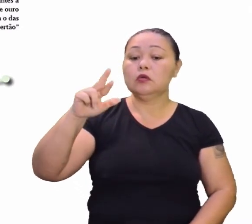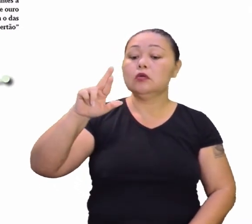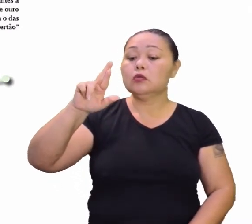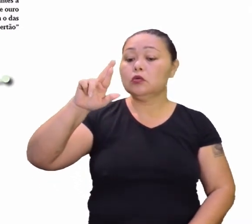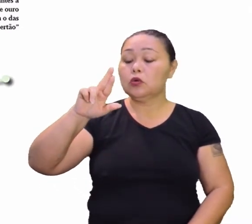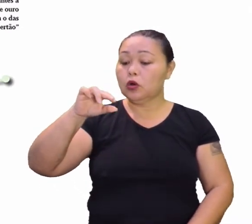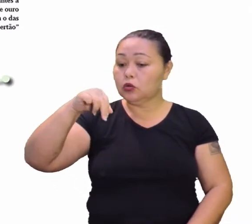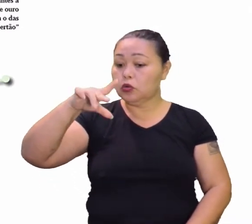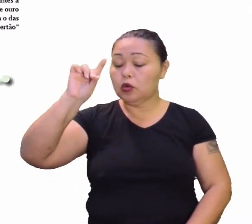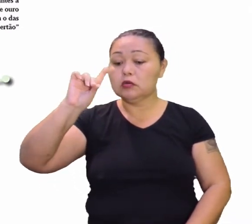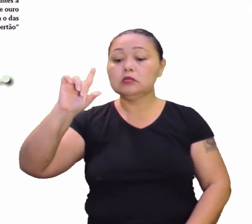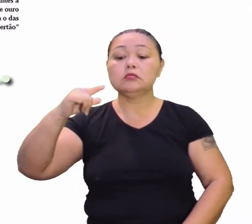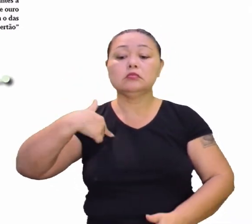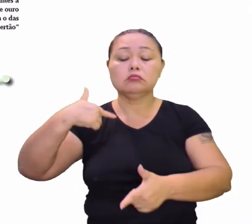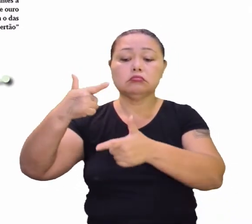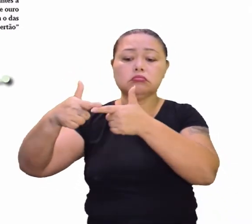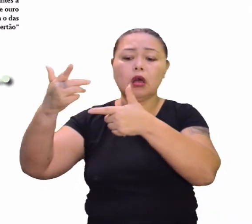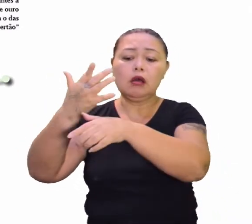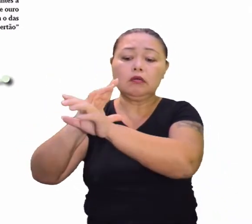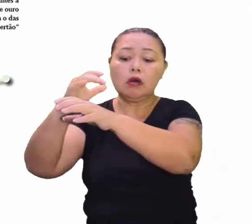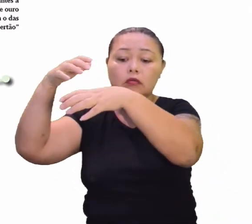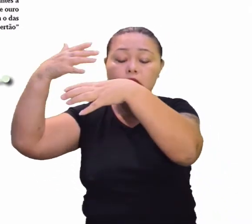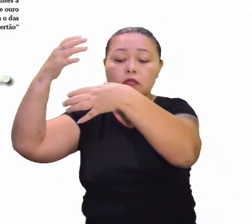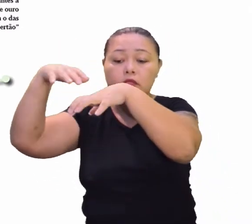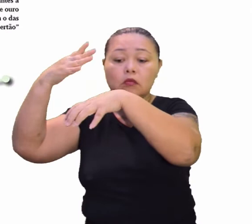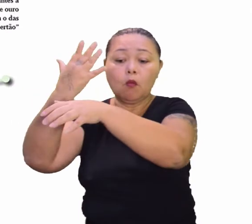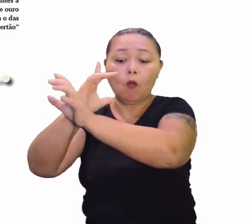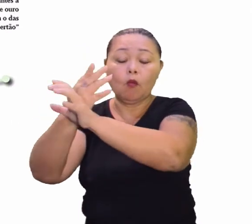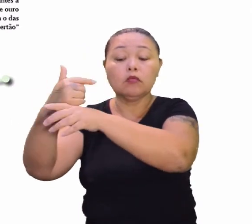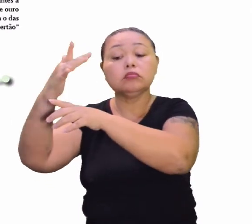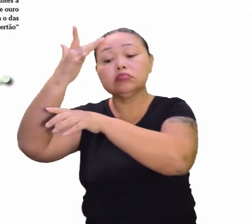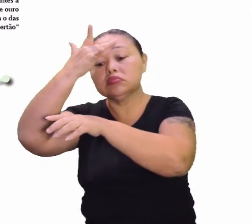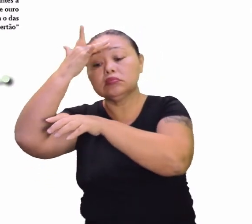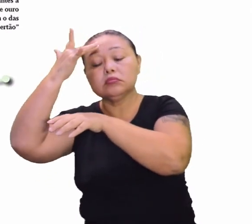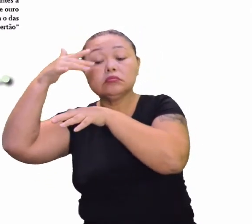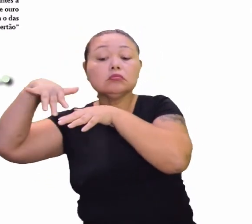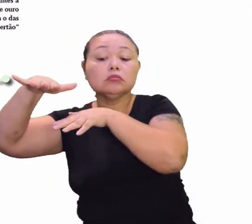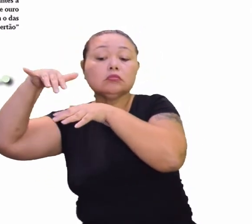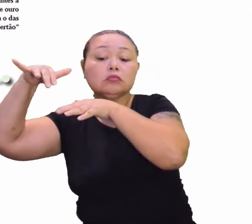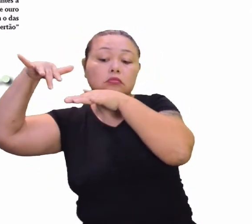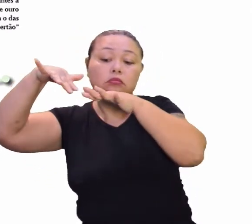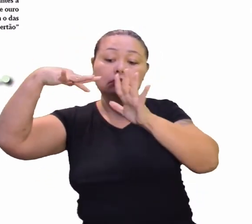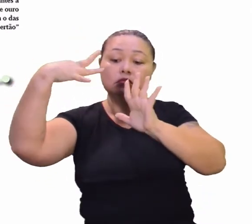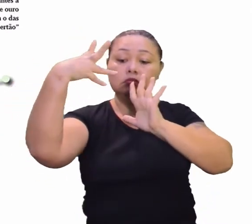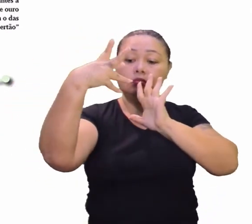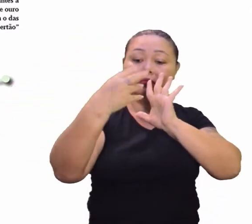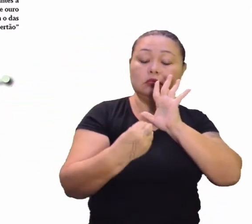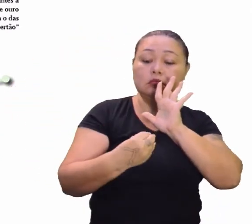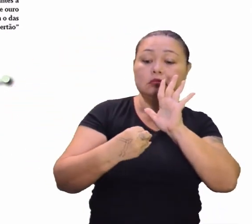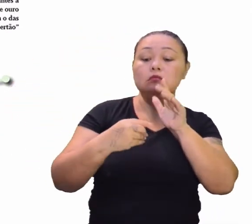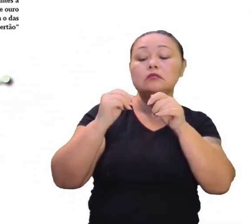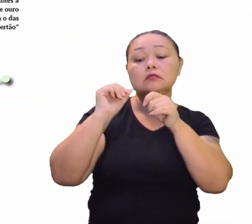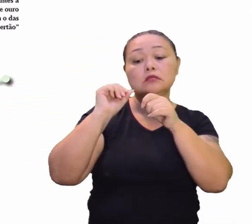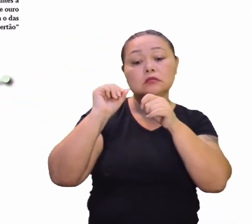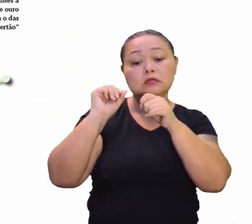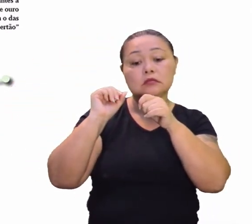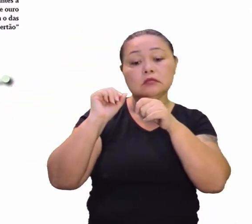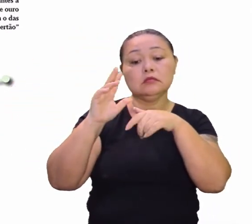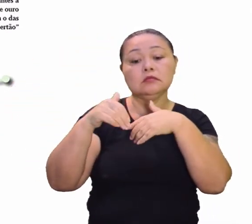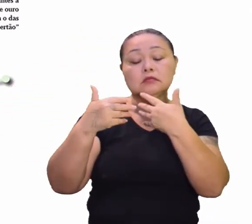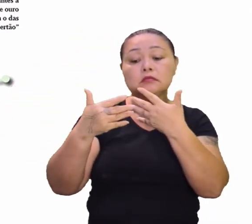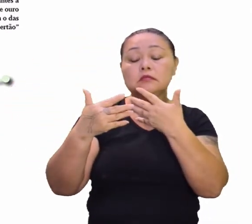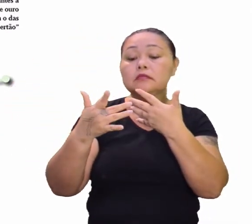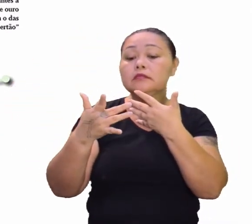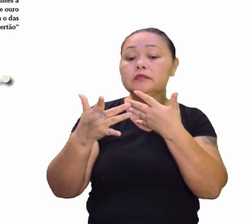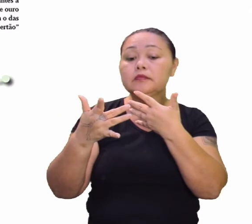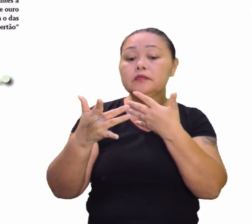Nordeste brasileiro sofria com as consequências da seca, e essa galera migrou para onde? Para a Amazônia, para trabalhar na produção do... Então,